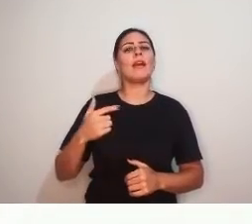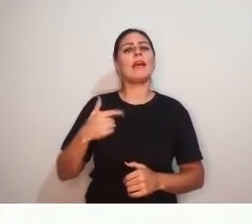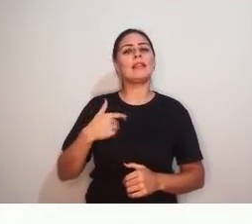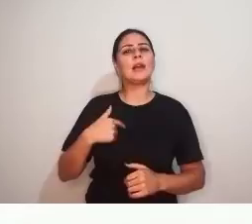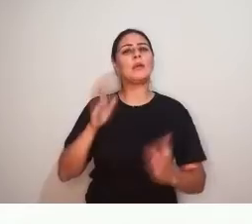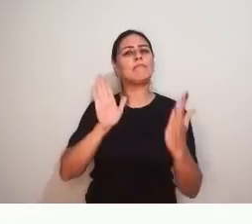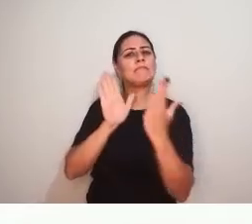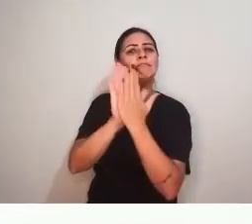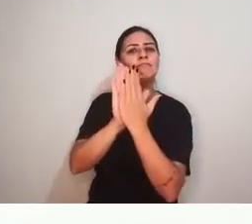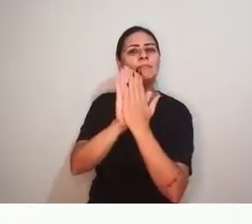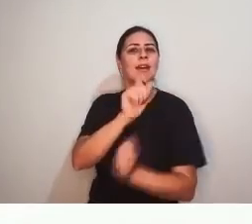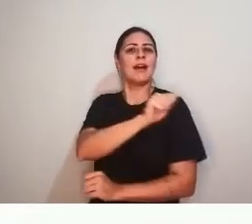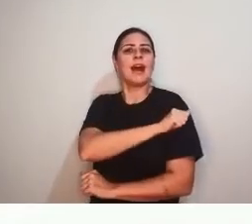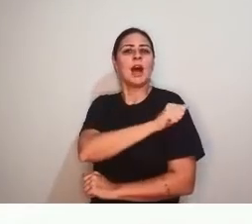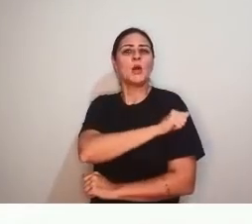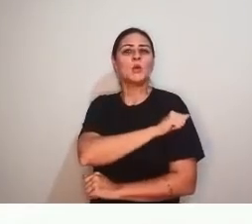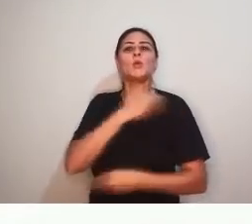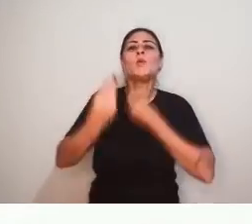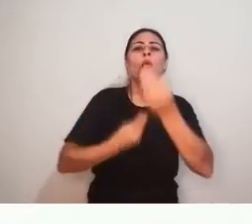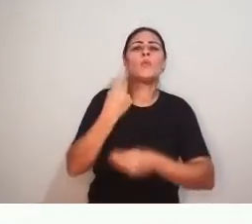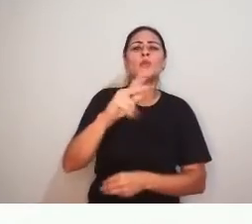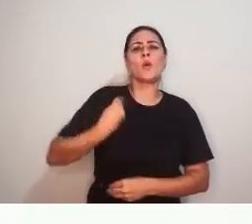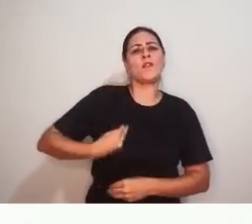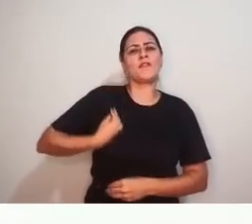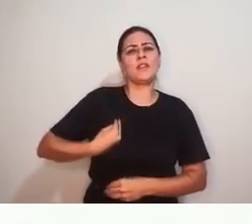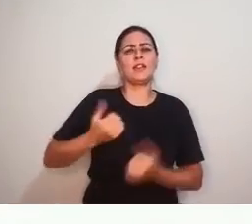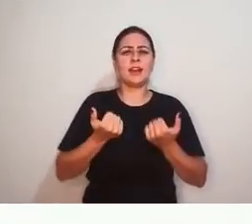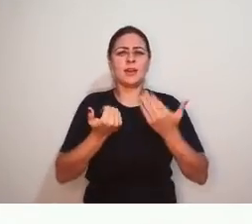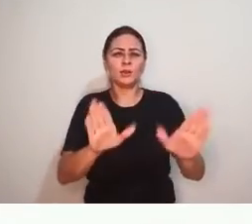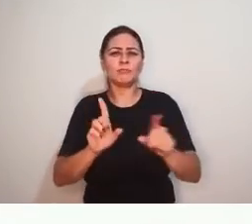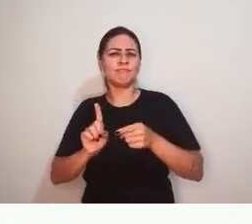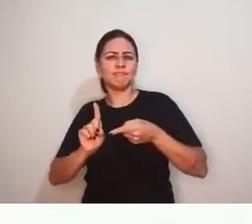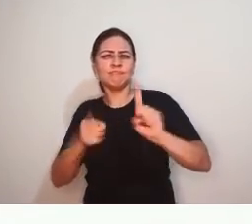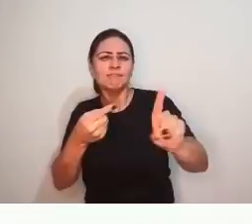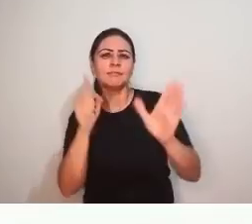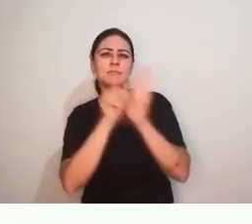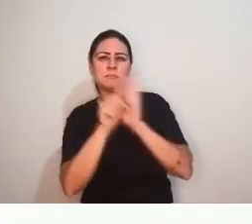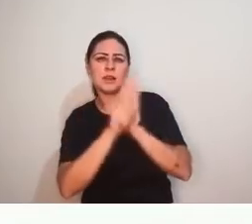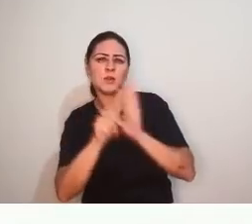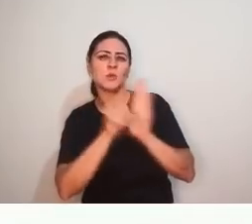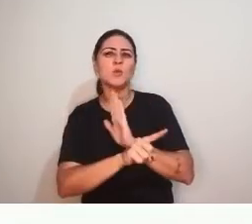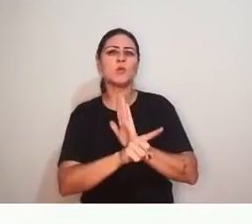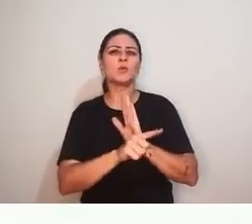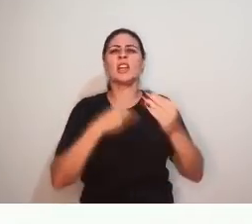Tá? Eu confronto o estudante com a realidade dele e coloco para ele desafios,